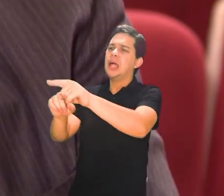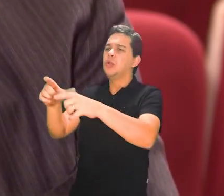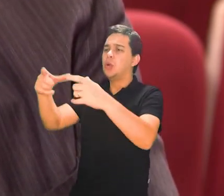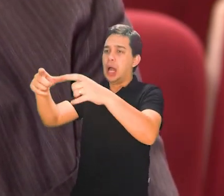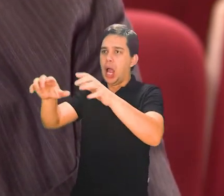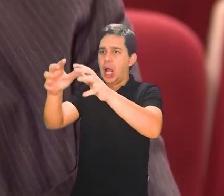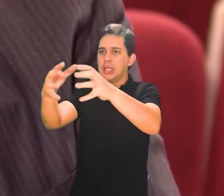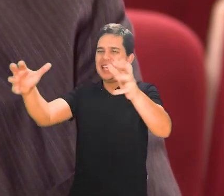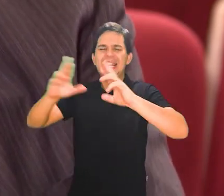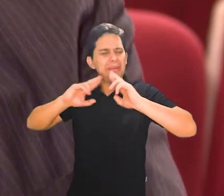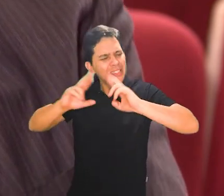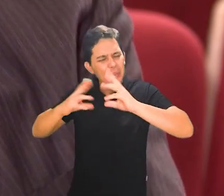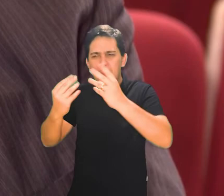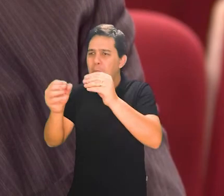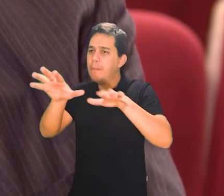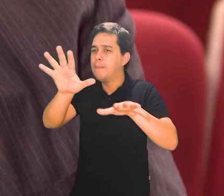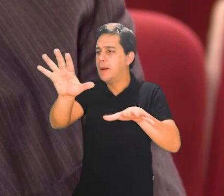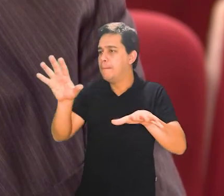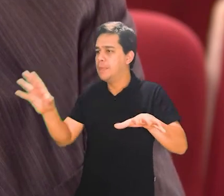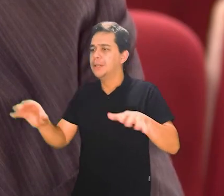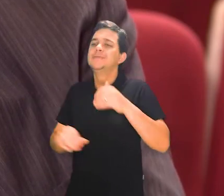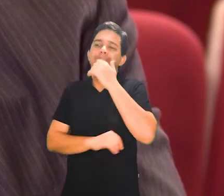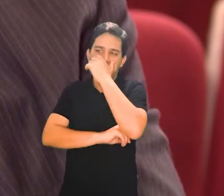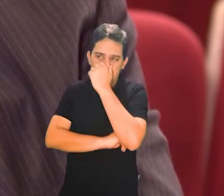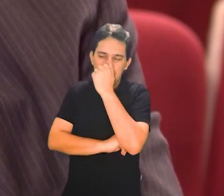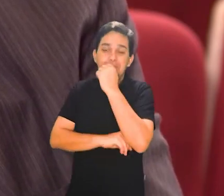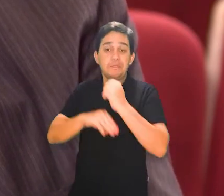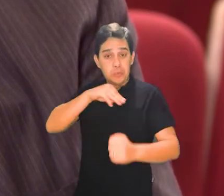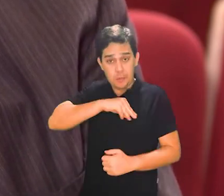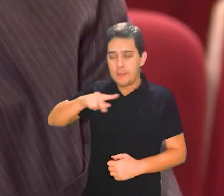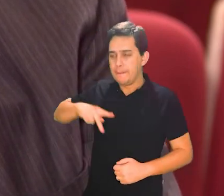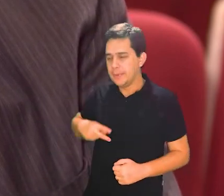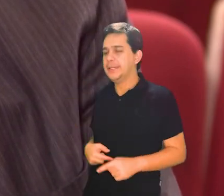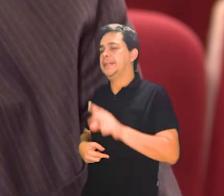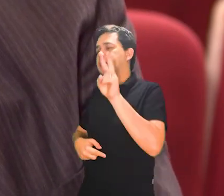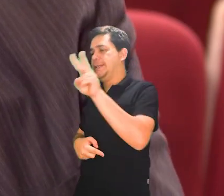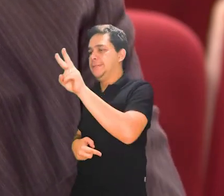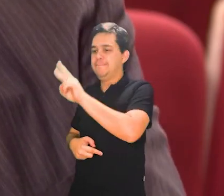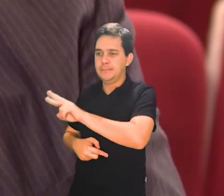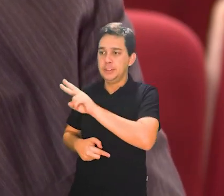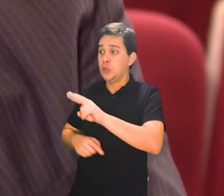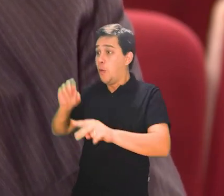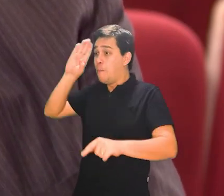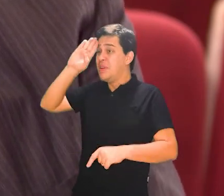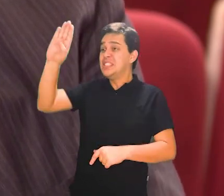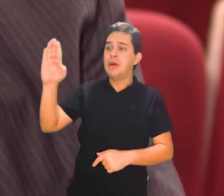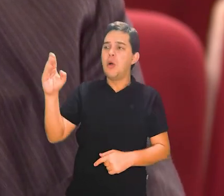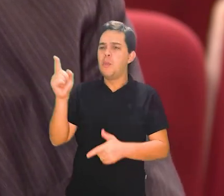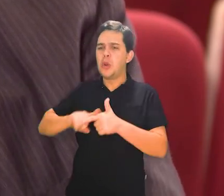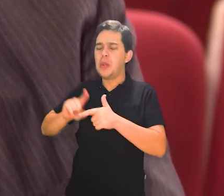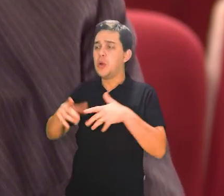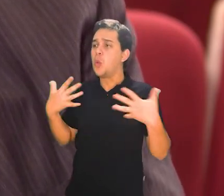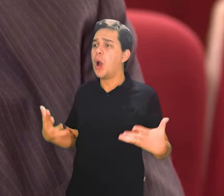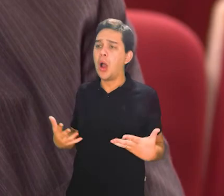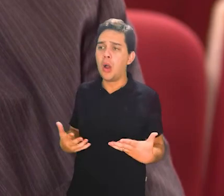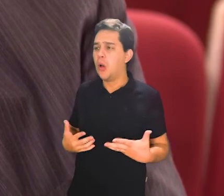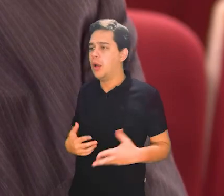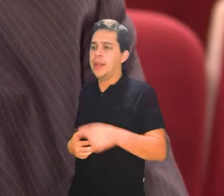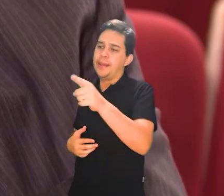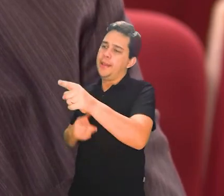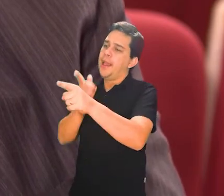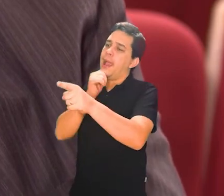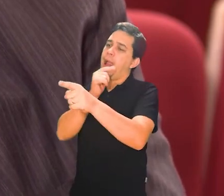promotoria que vai saber dizer como fazer para tentar solucionar aquele problema. A mesma coisa acontece na área de segurança pública,